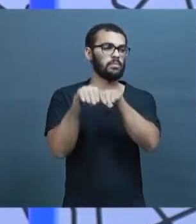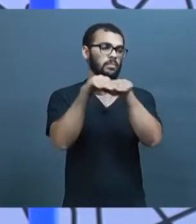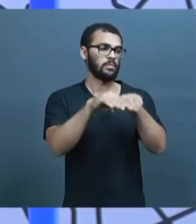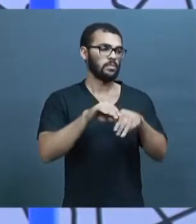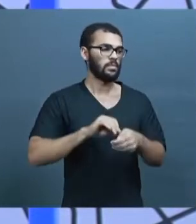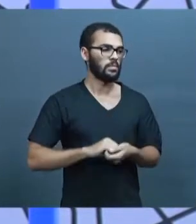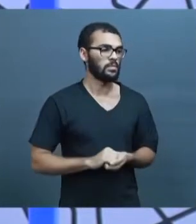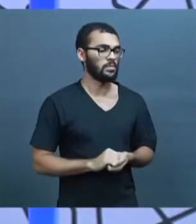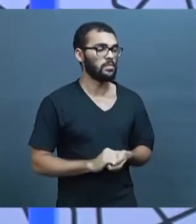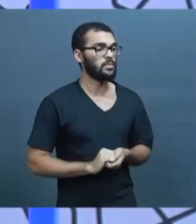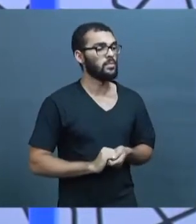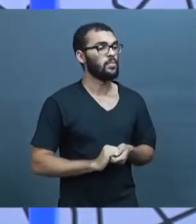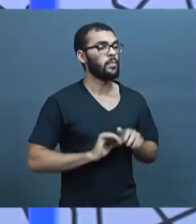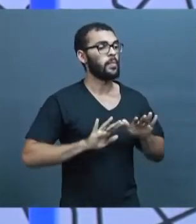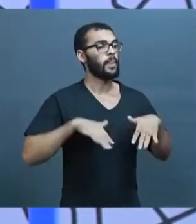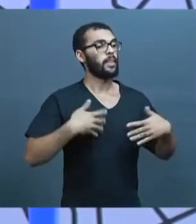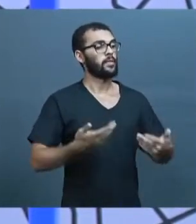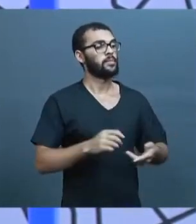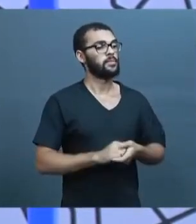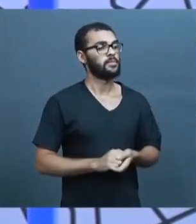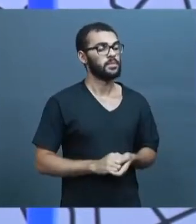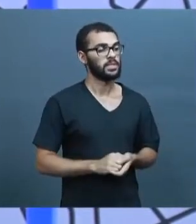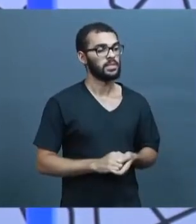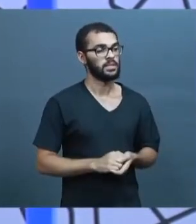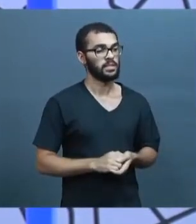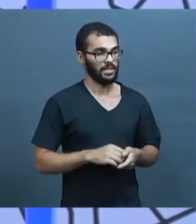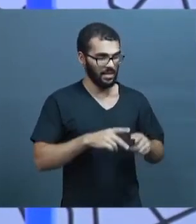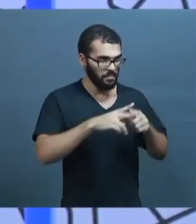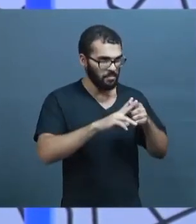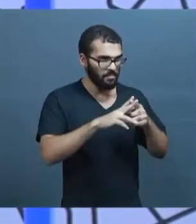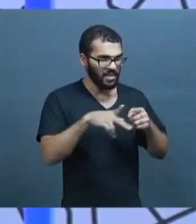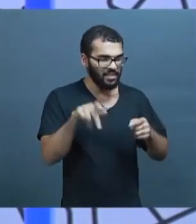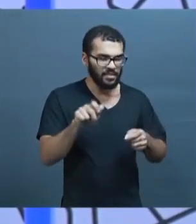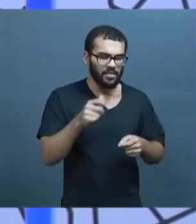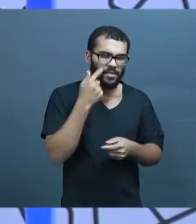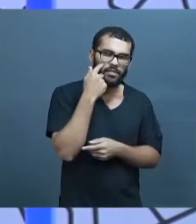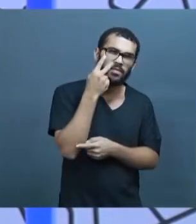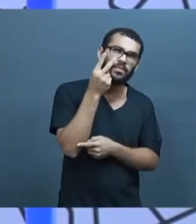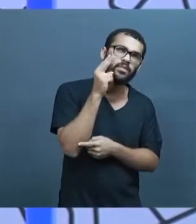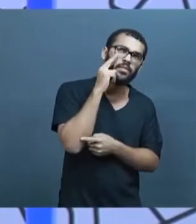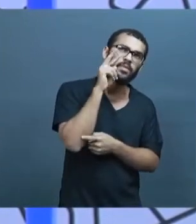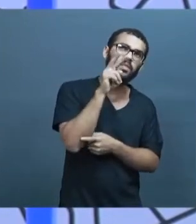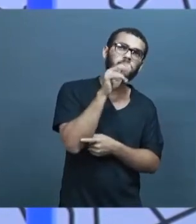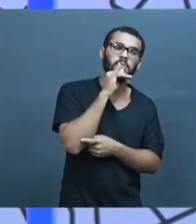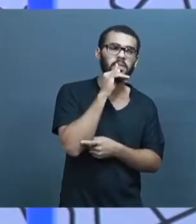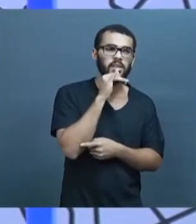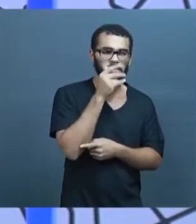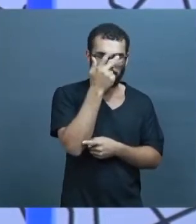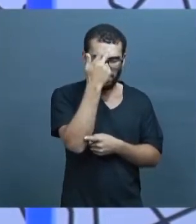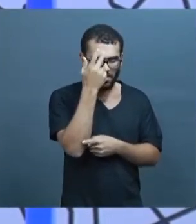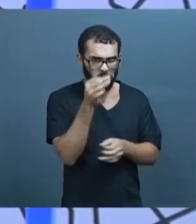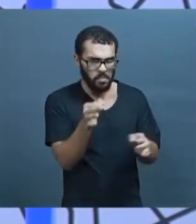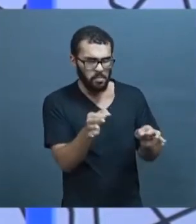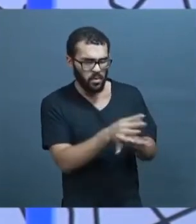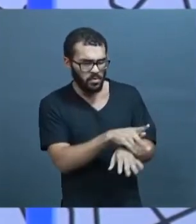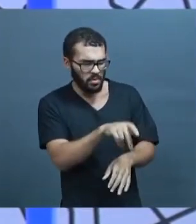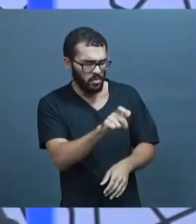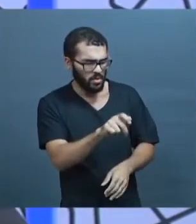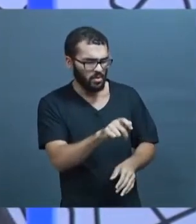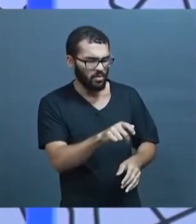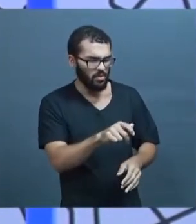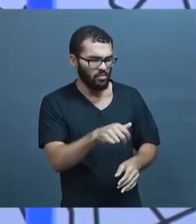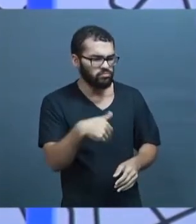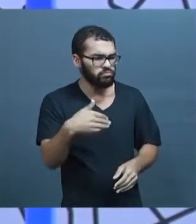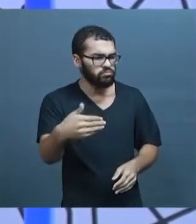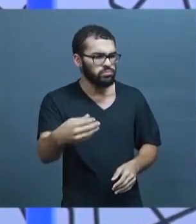Então, a reforma, essa conta é que interessa para a reforma da Previdência Social. Qual é a expectativa de sobrevida? E no Brasil,